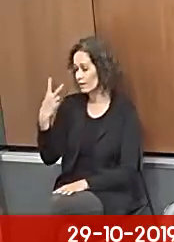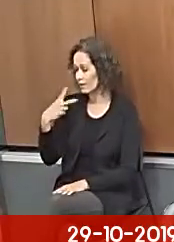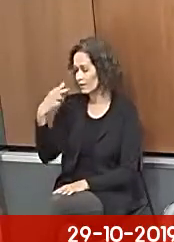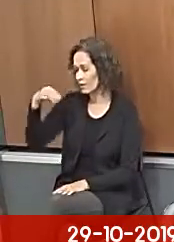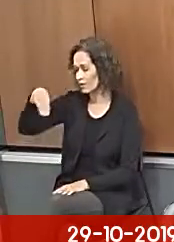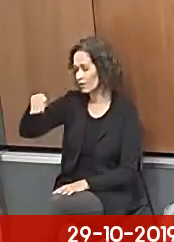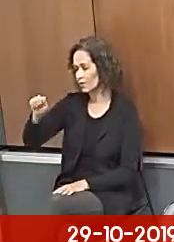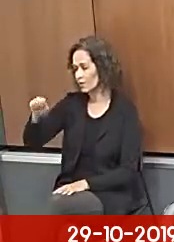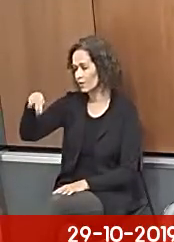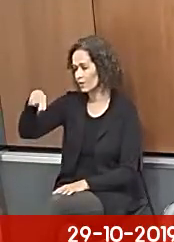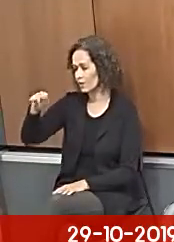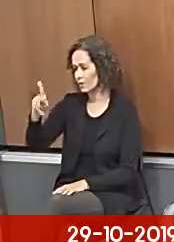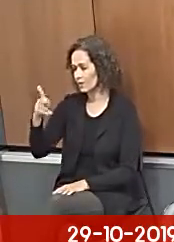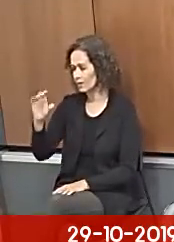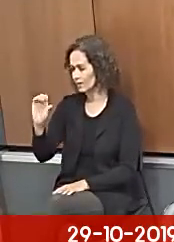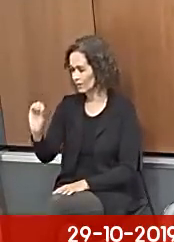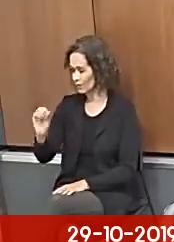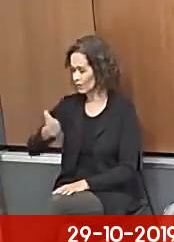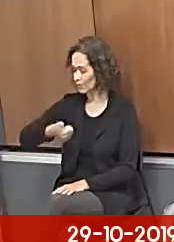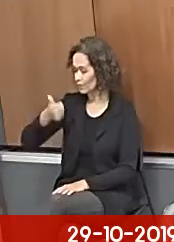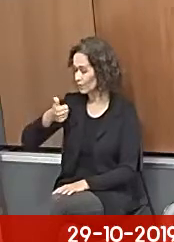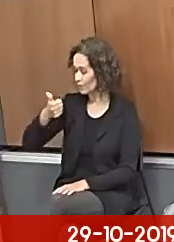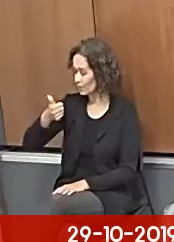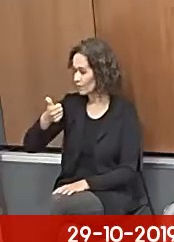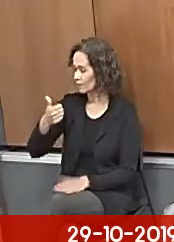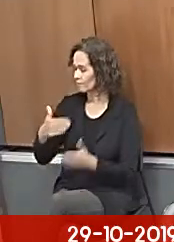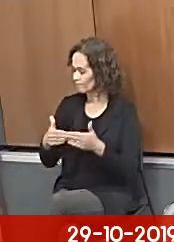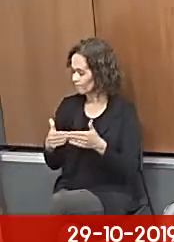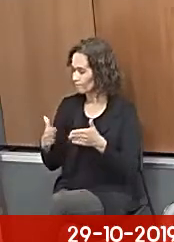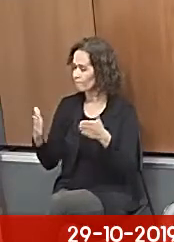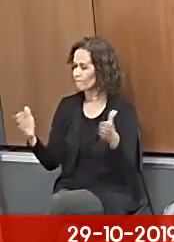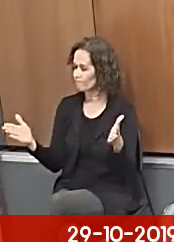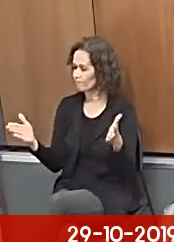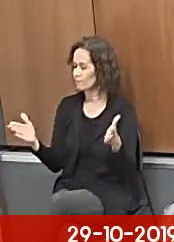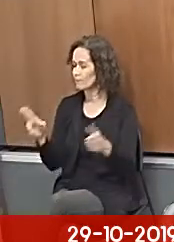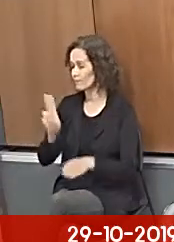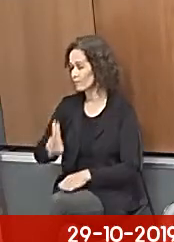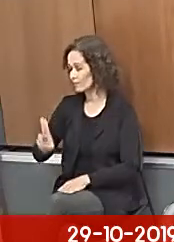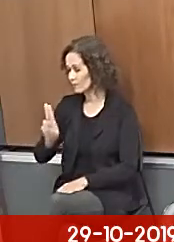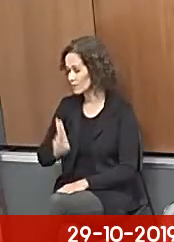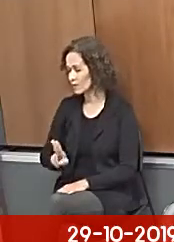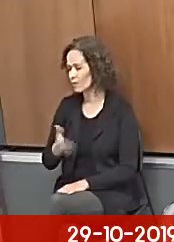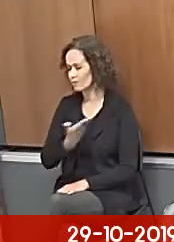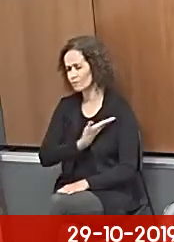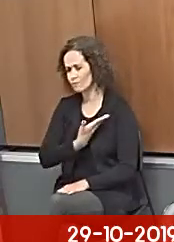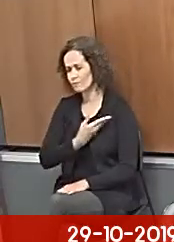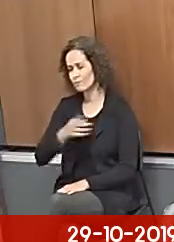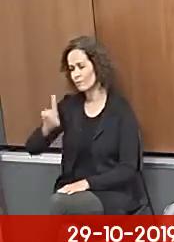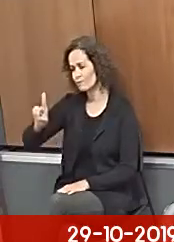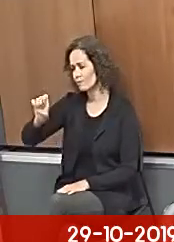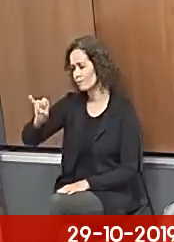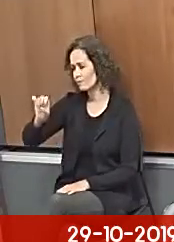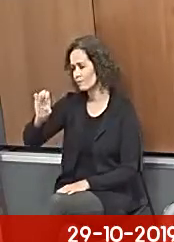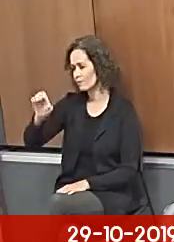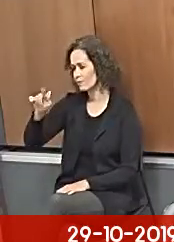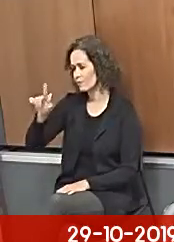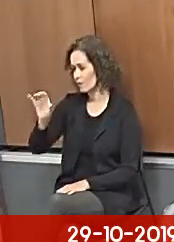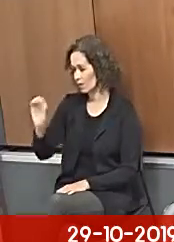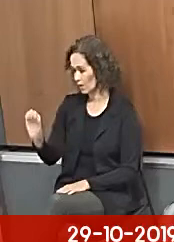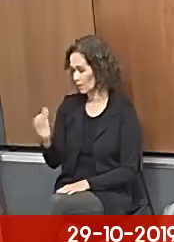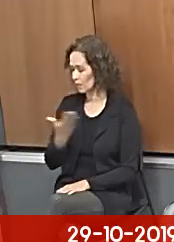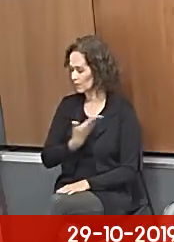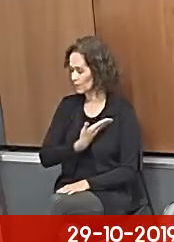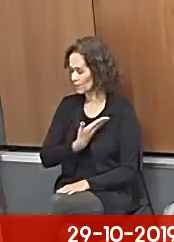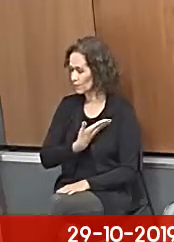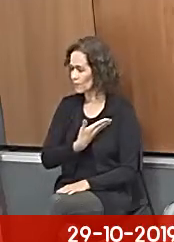primeiro parlamentar a abrir as portas para a gente, através do Diego, que é um colega nosso, que acompanha o nosso trabalho, nos ajudou através